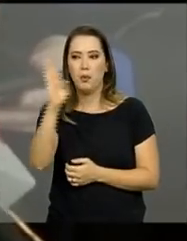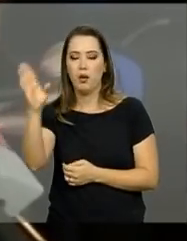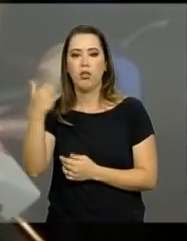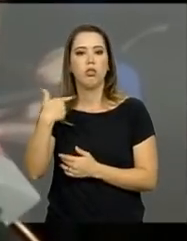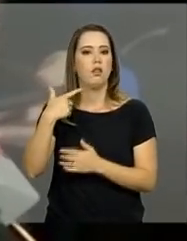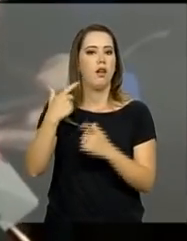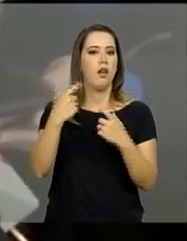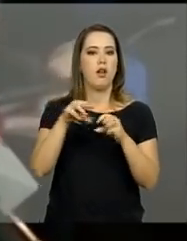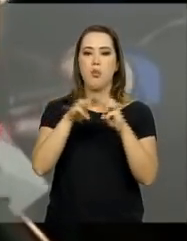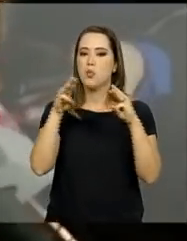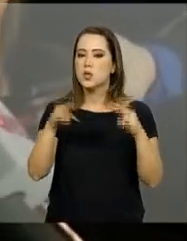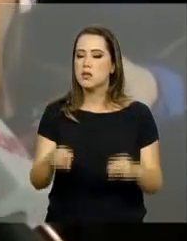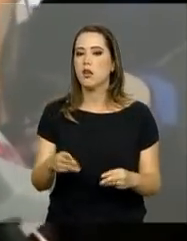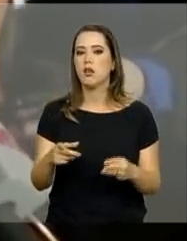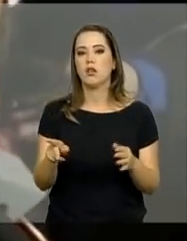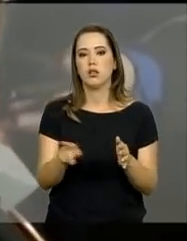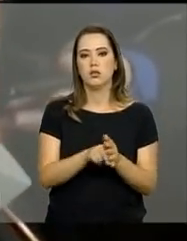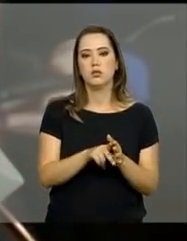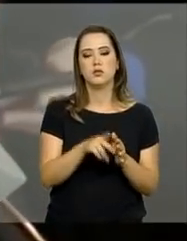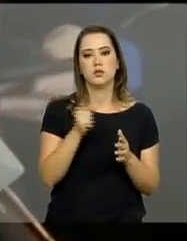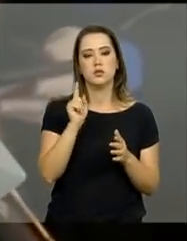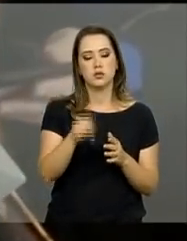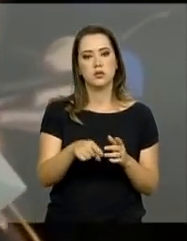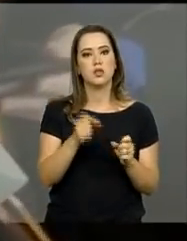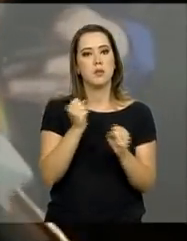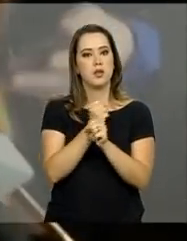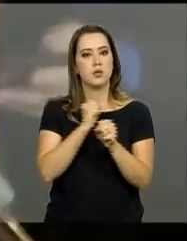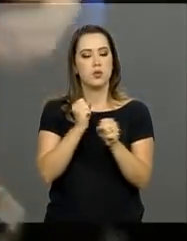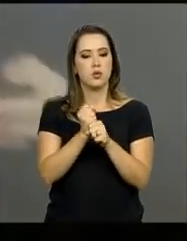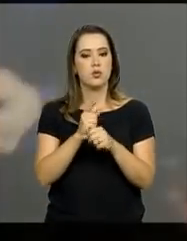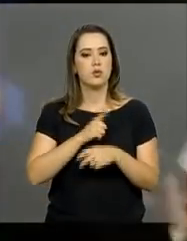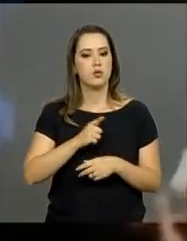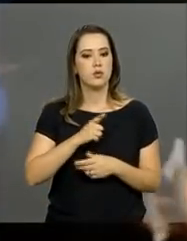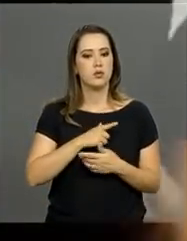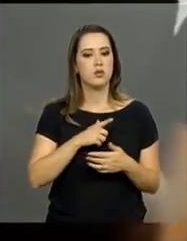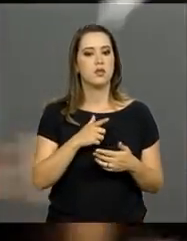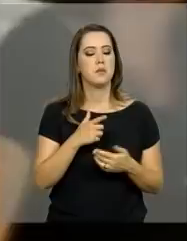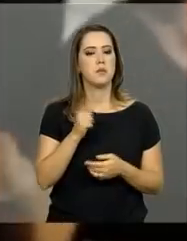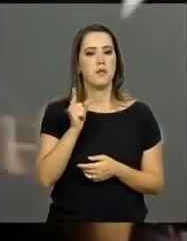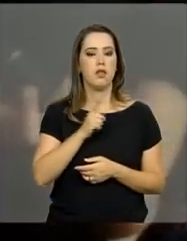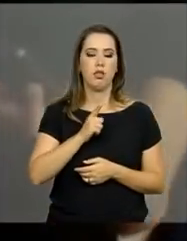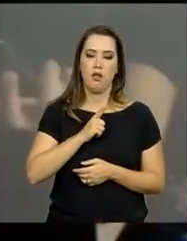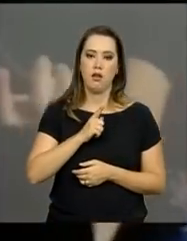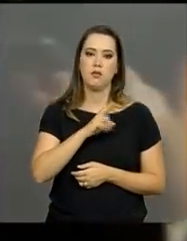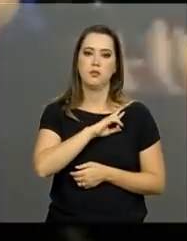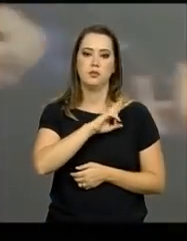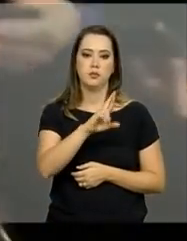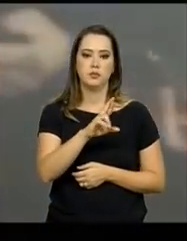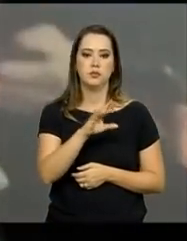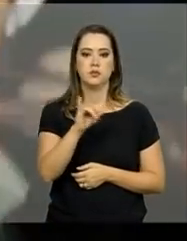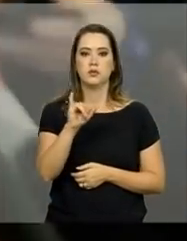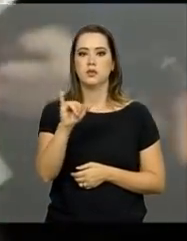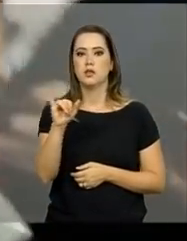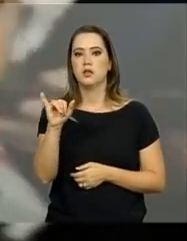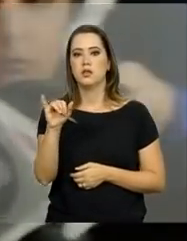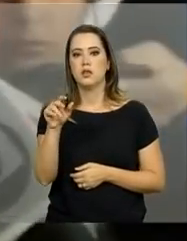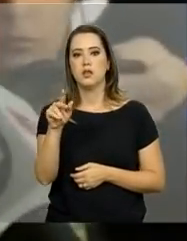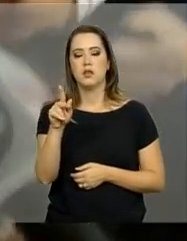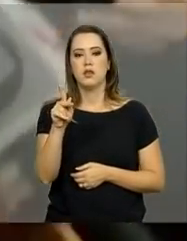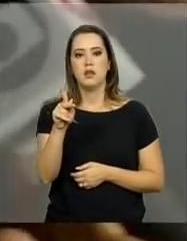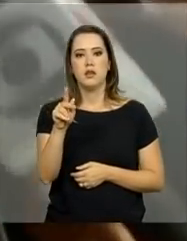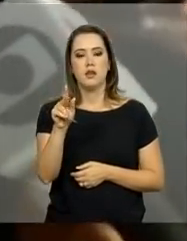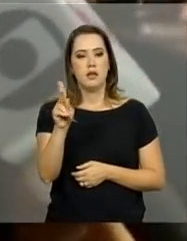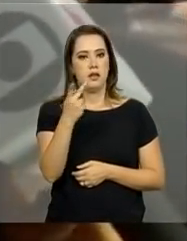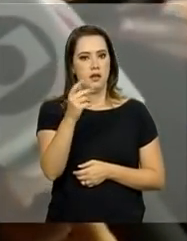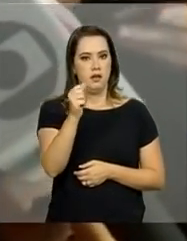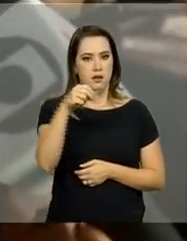arquivos, museus e o patrimônio edificado, né? Nós temos, sob a responsabilidade do IPHAN, cerca de 600 mil